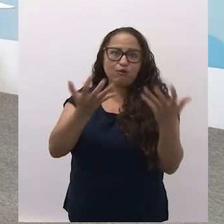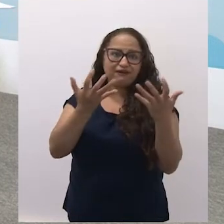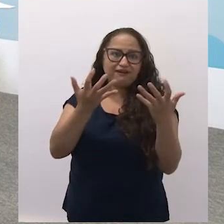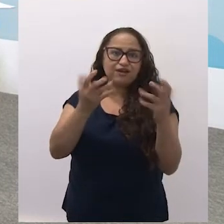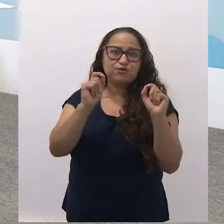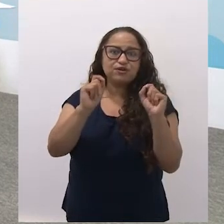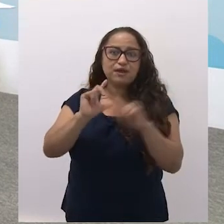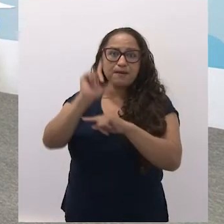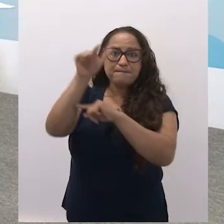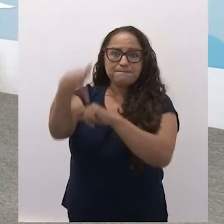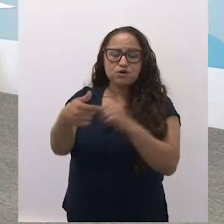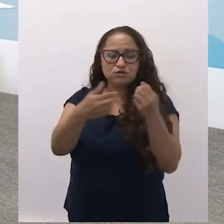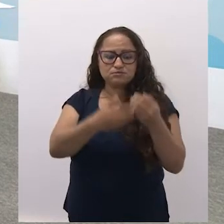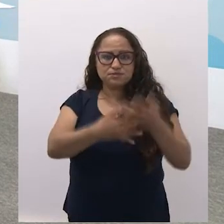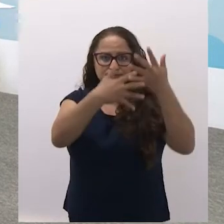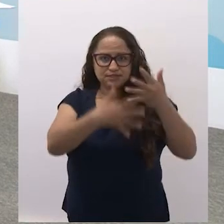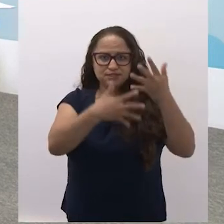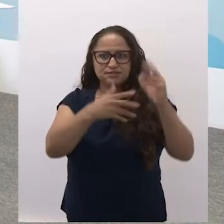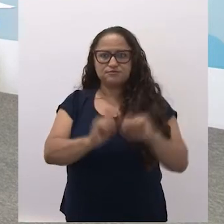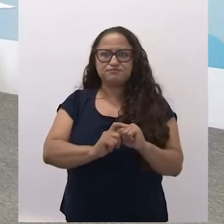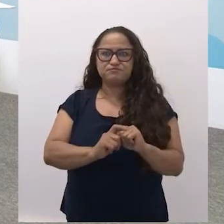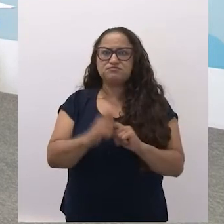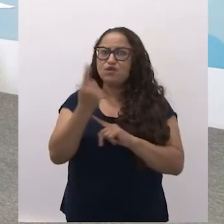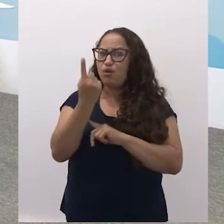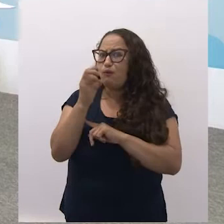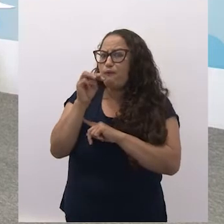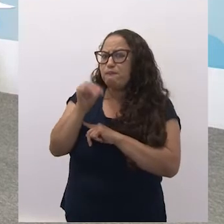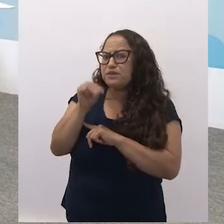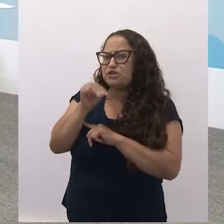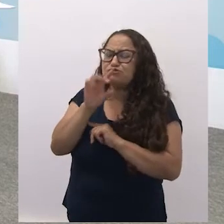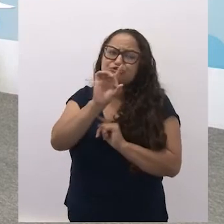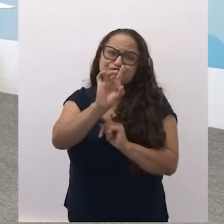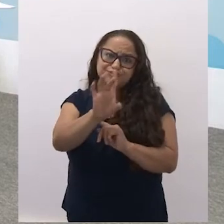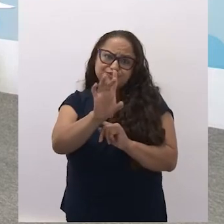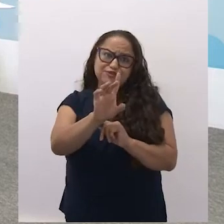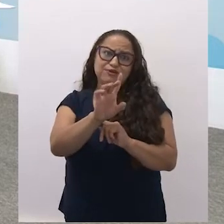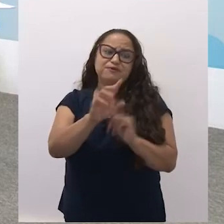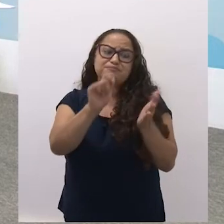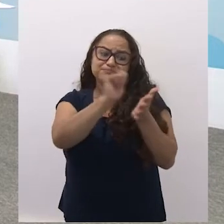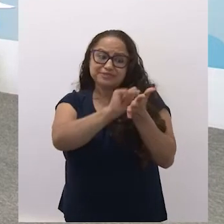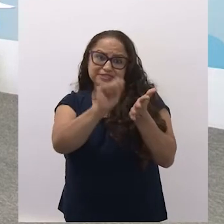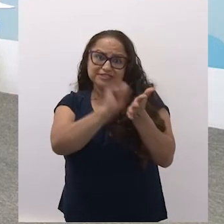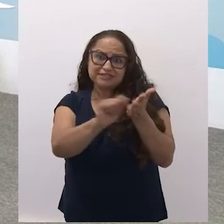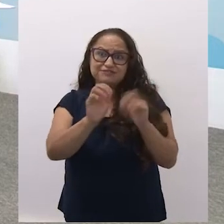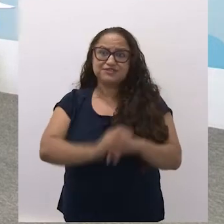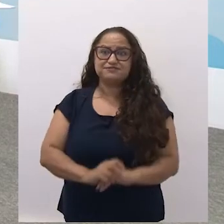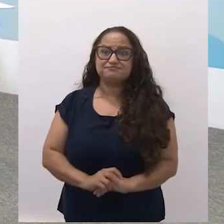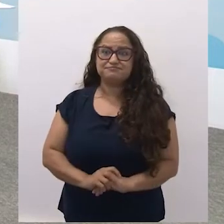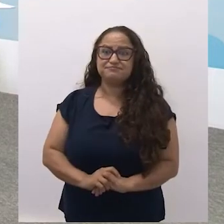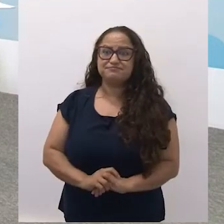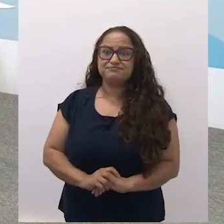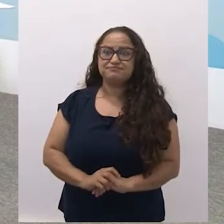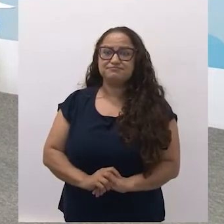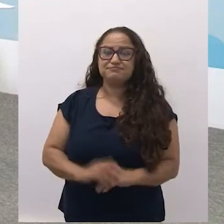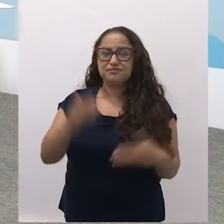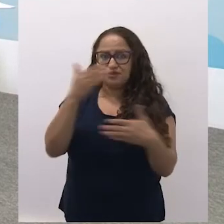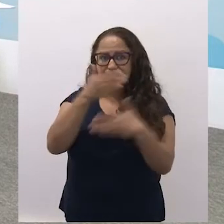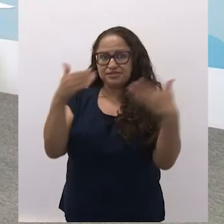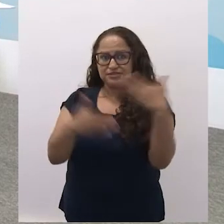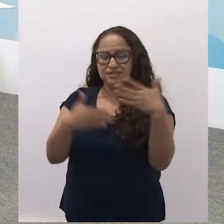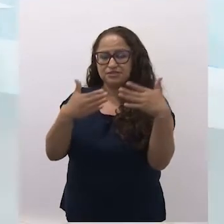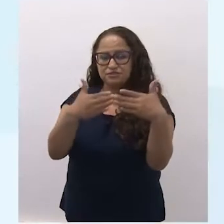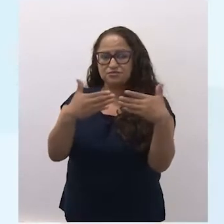nossa próxima interação, que eu vou dar um minutinho só para as pessoas escreverem. Próximo slide, por